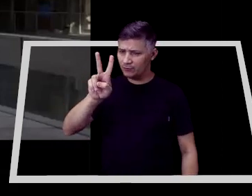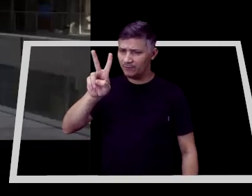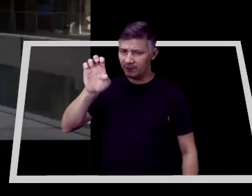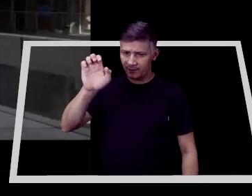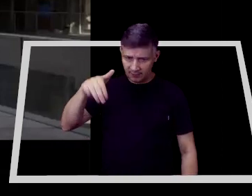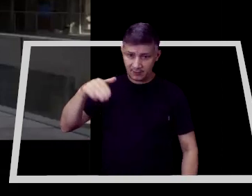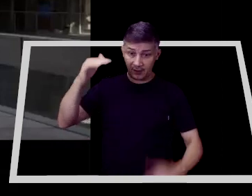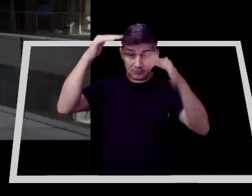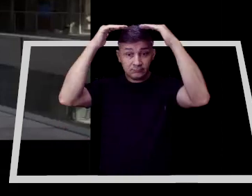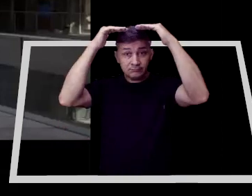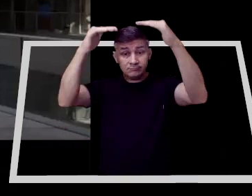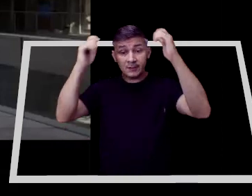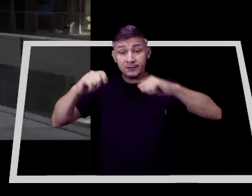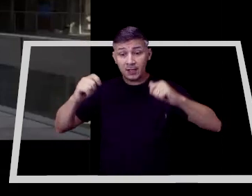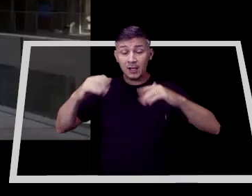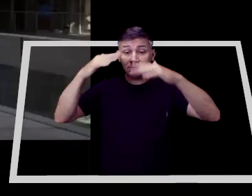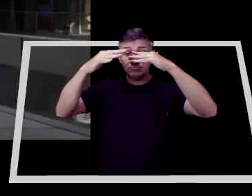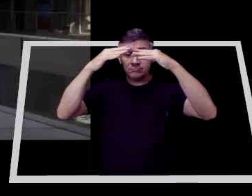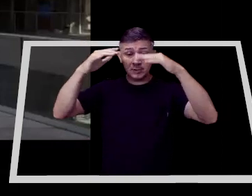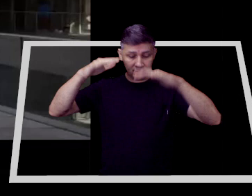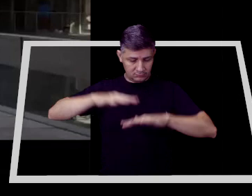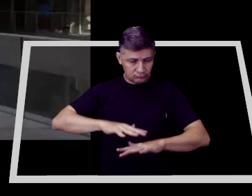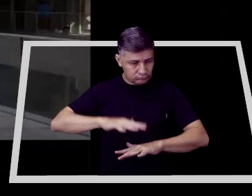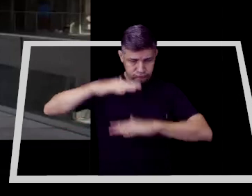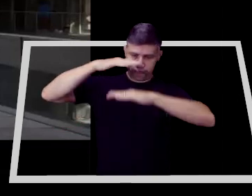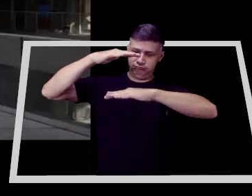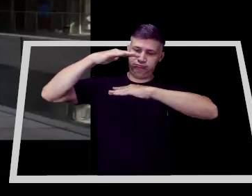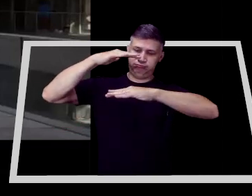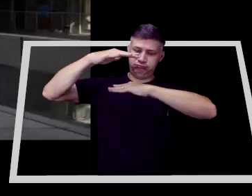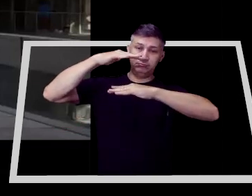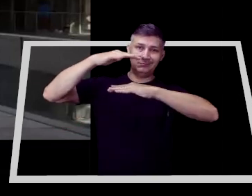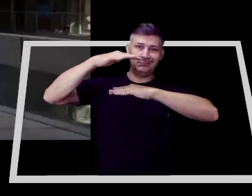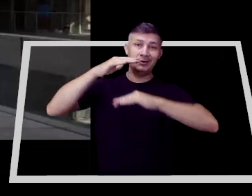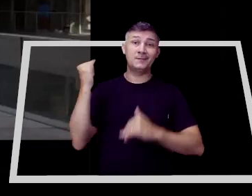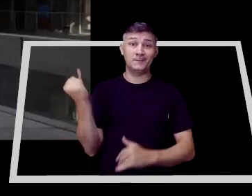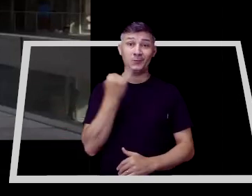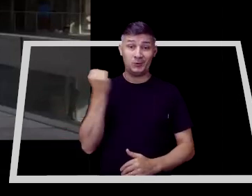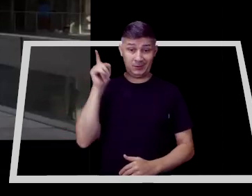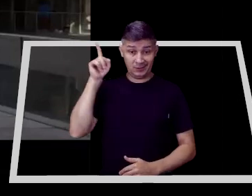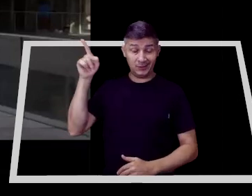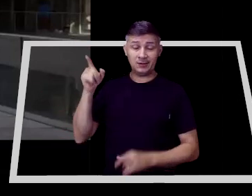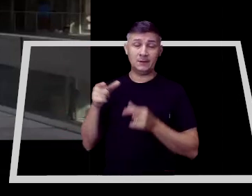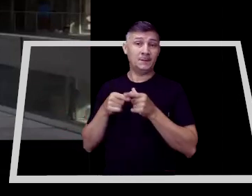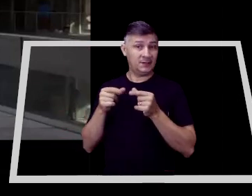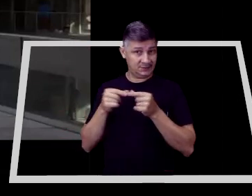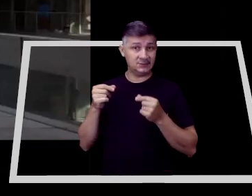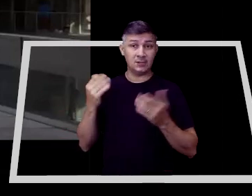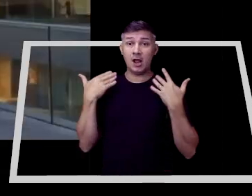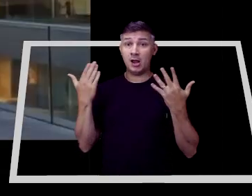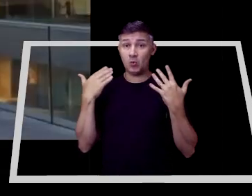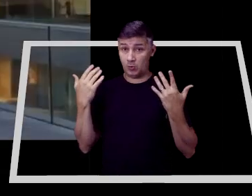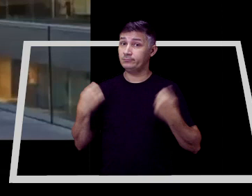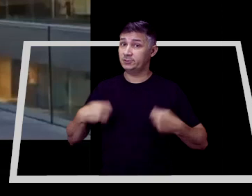de sombreamento, que gera esses desenhos de sombra muito importantes, né, em Brasília.